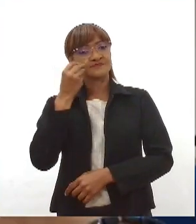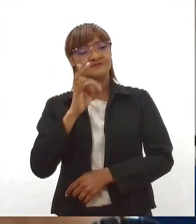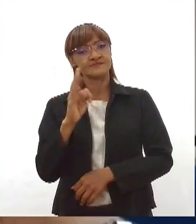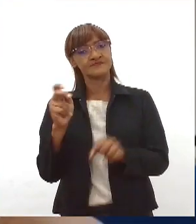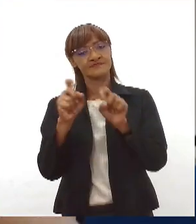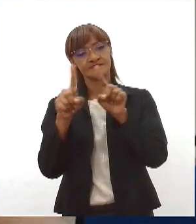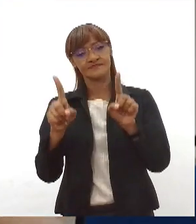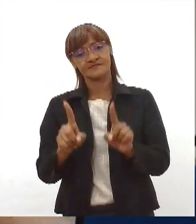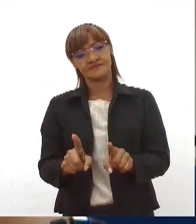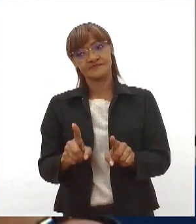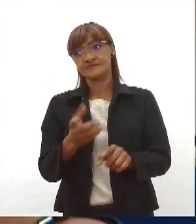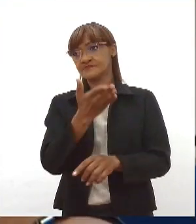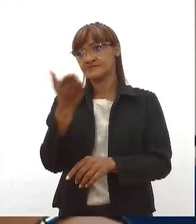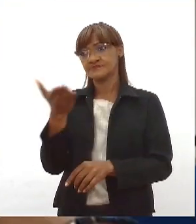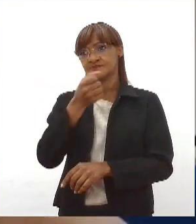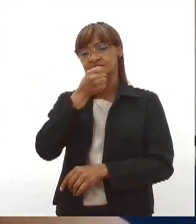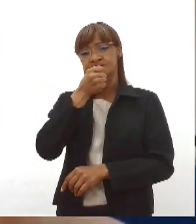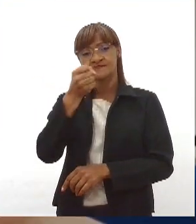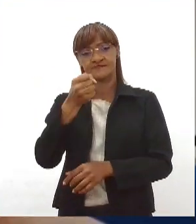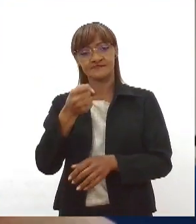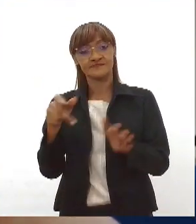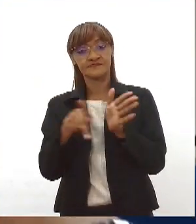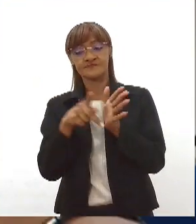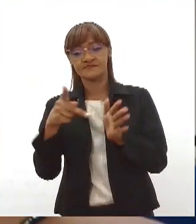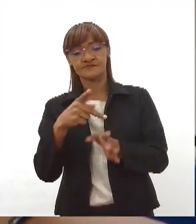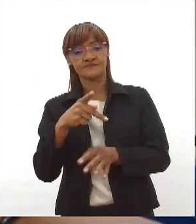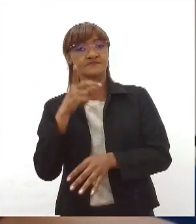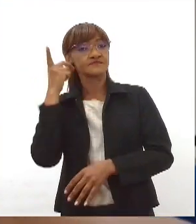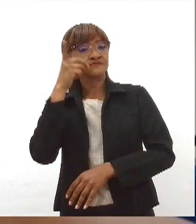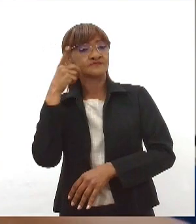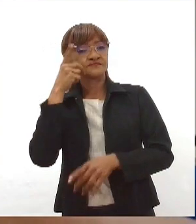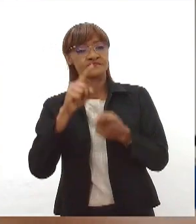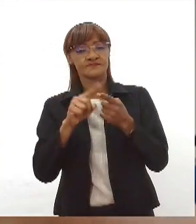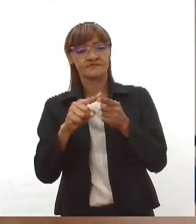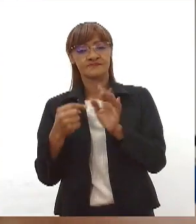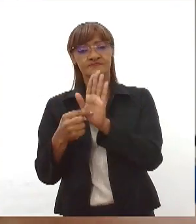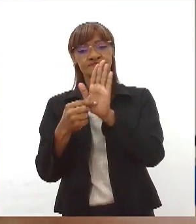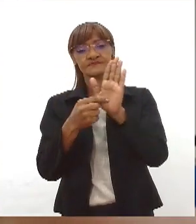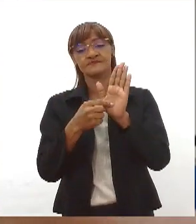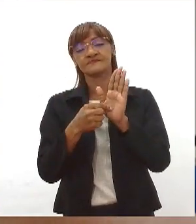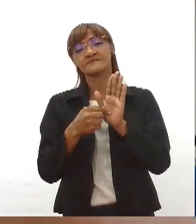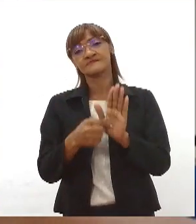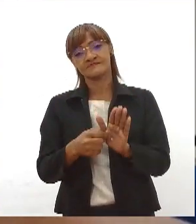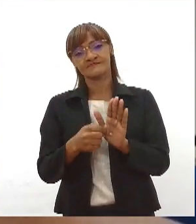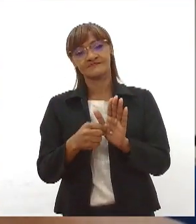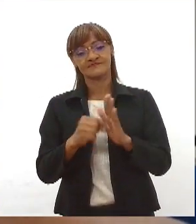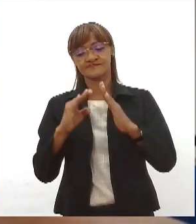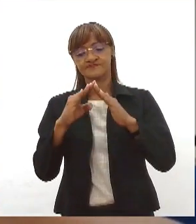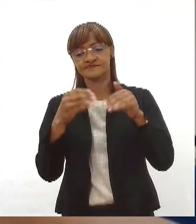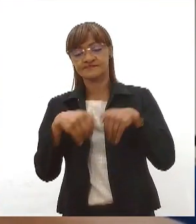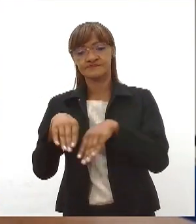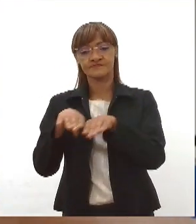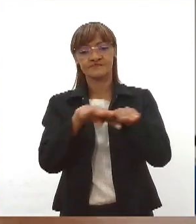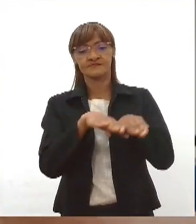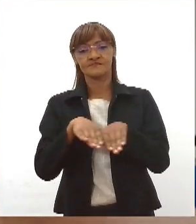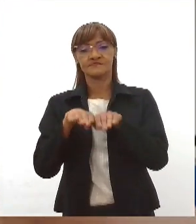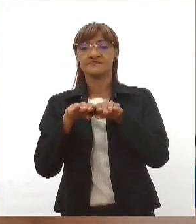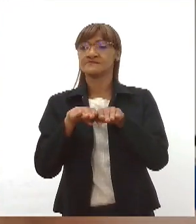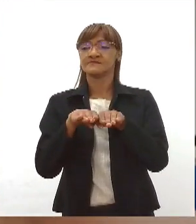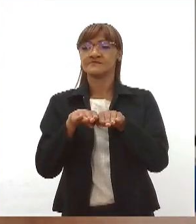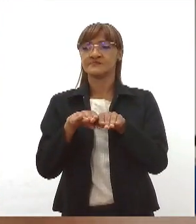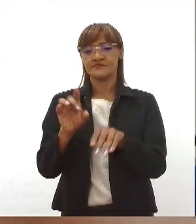da empresa com os próprios deputados mostrando a eles que ali a casa dos iguais não é só mostrando